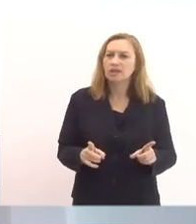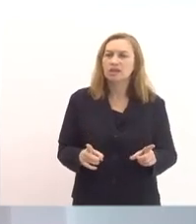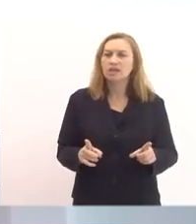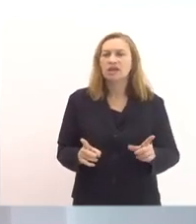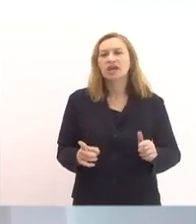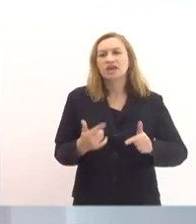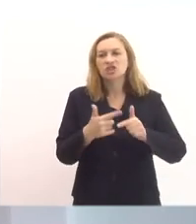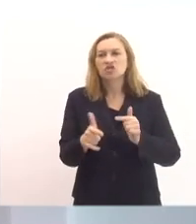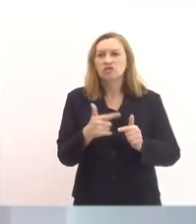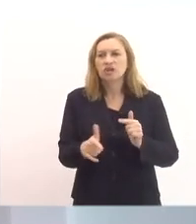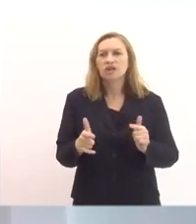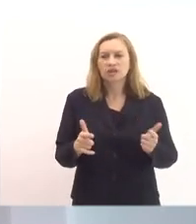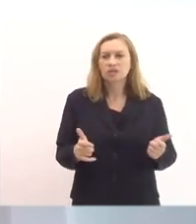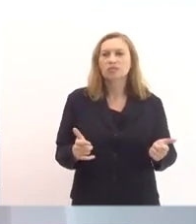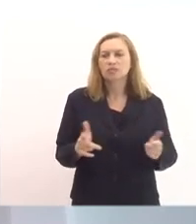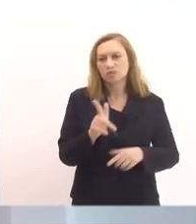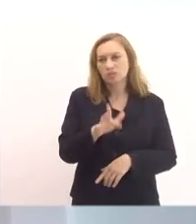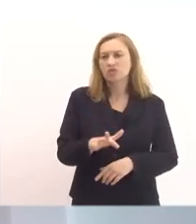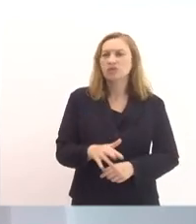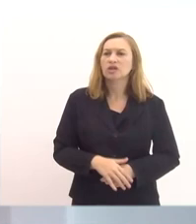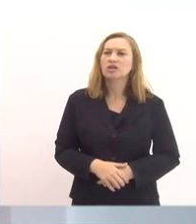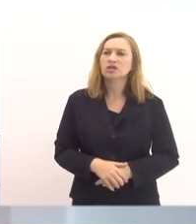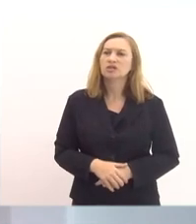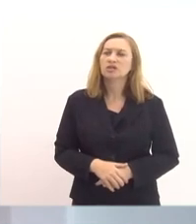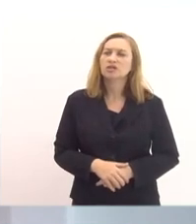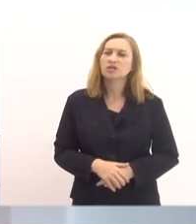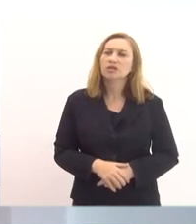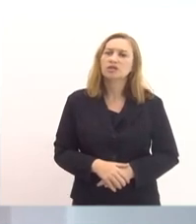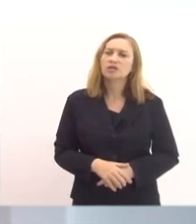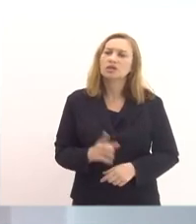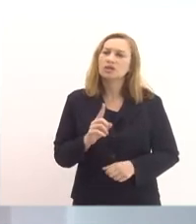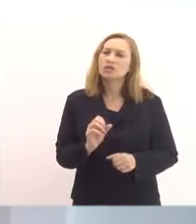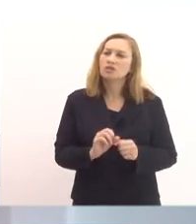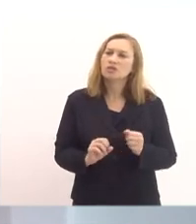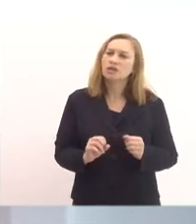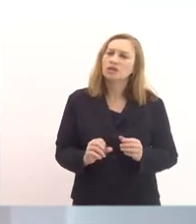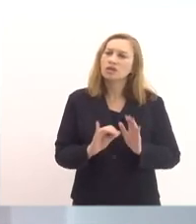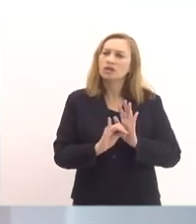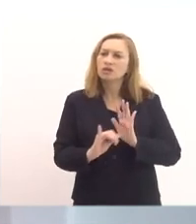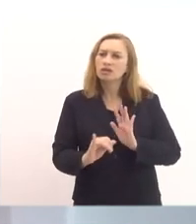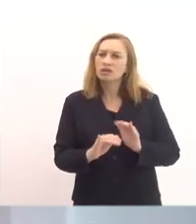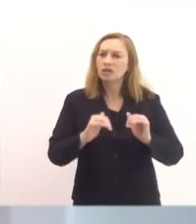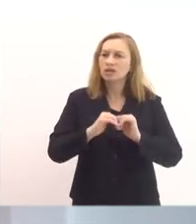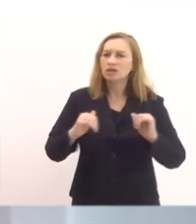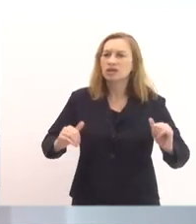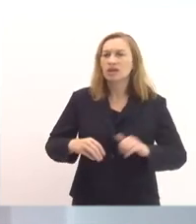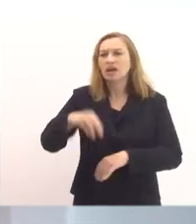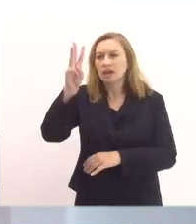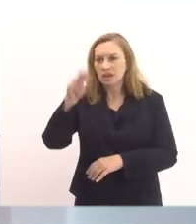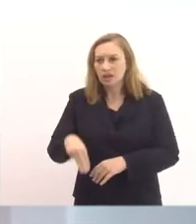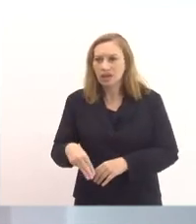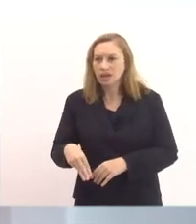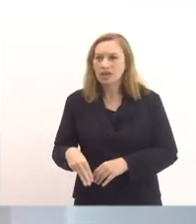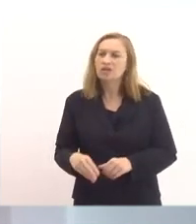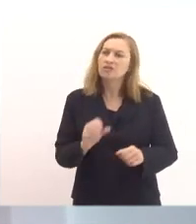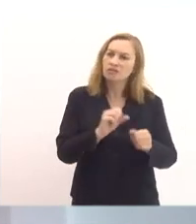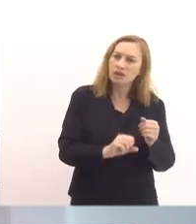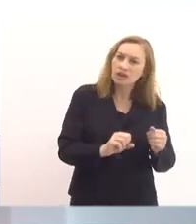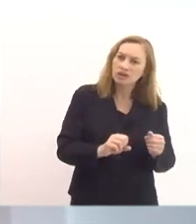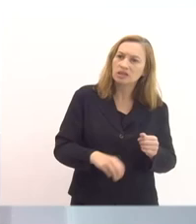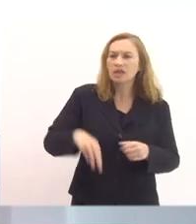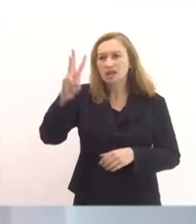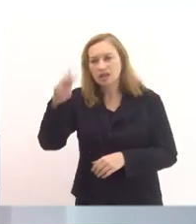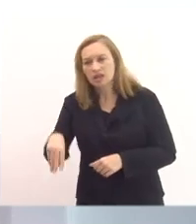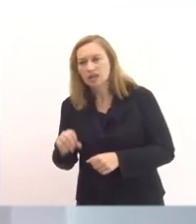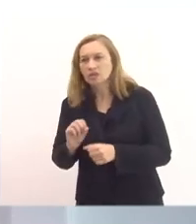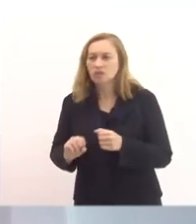publicação desse cadastro. A única coisa que ele não faz essa publicação é realmente separar quem que já fez, quem que não